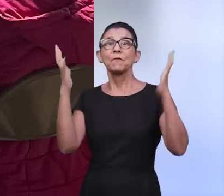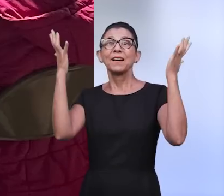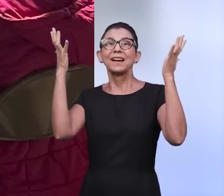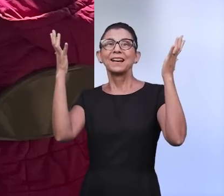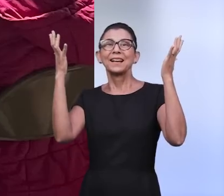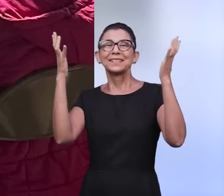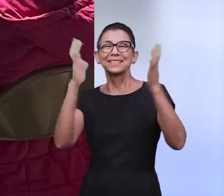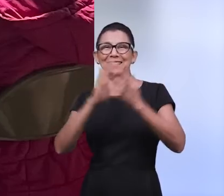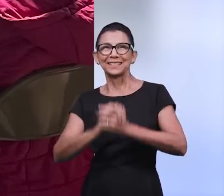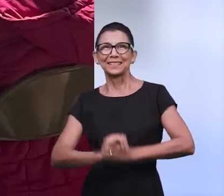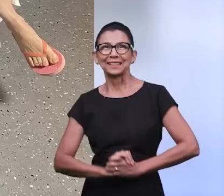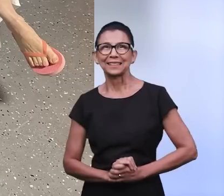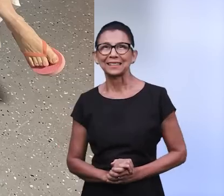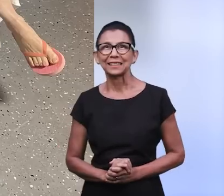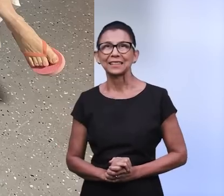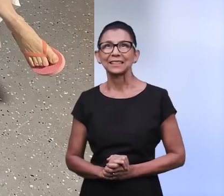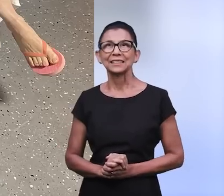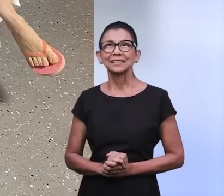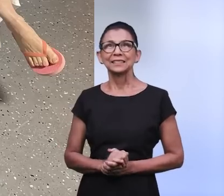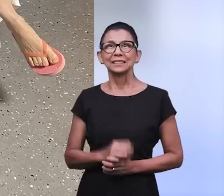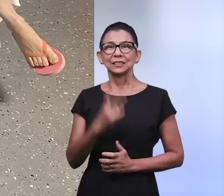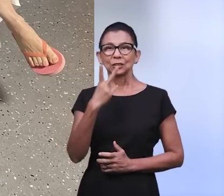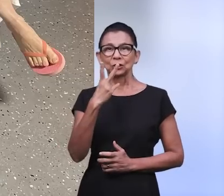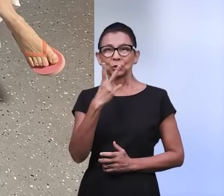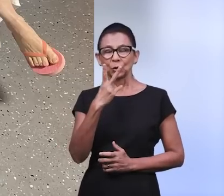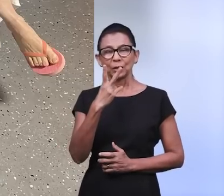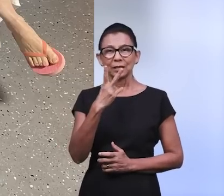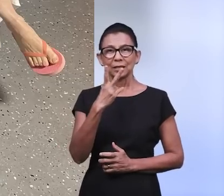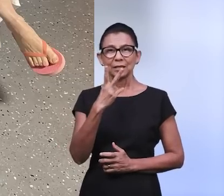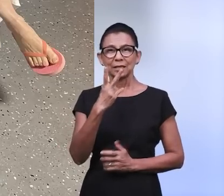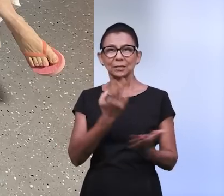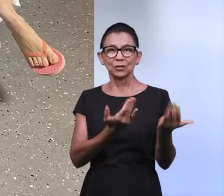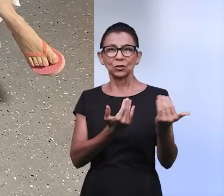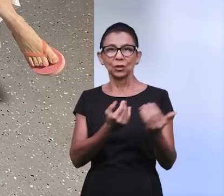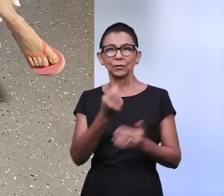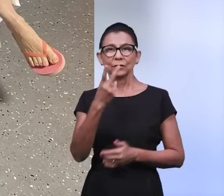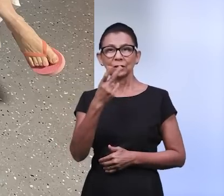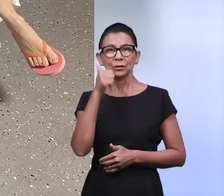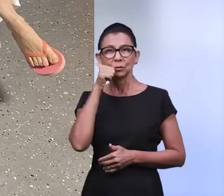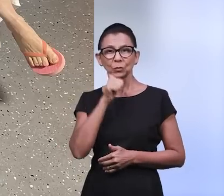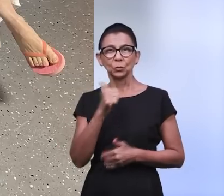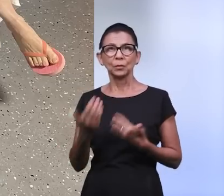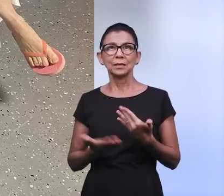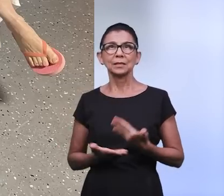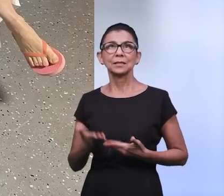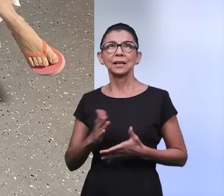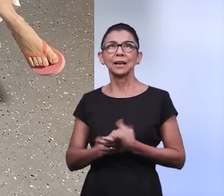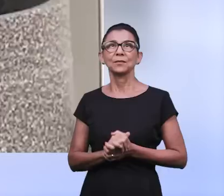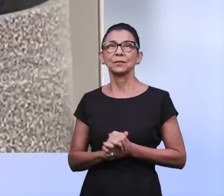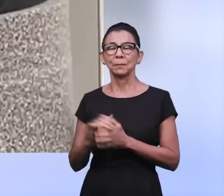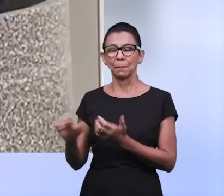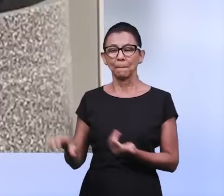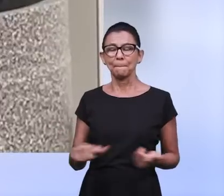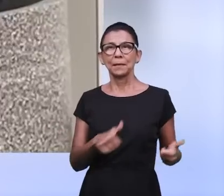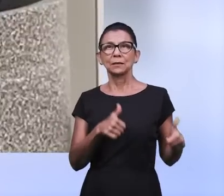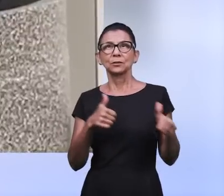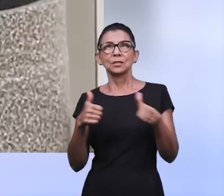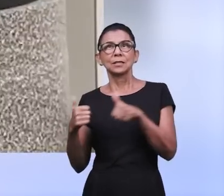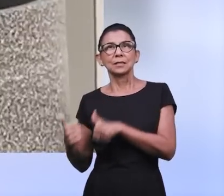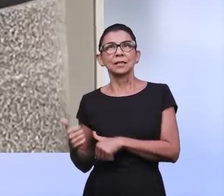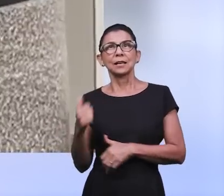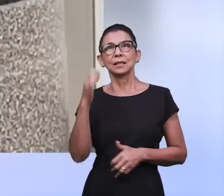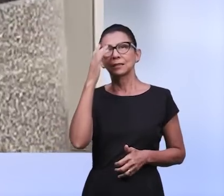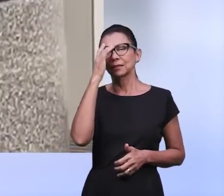Newark, na Nova Jersey, com o batismo de dois jovens e de duas senhoras na igreja que está sob o ministério do pastor Nairon Pimentel. Entre